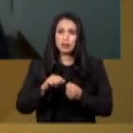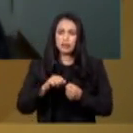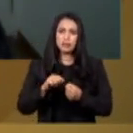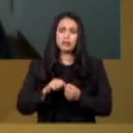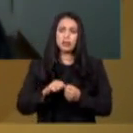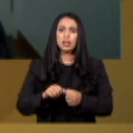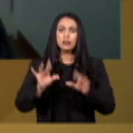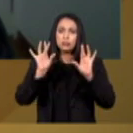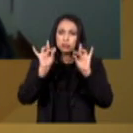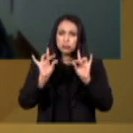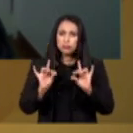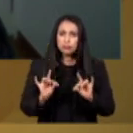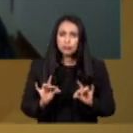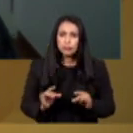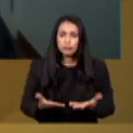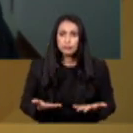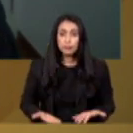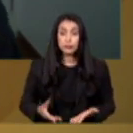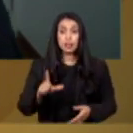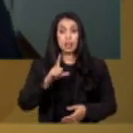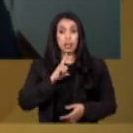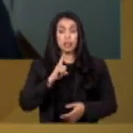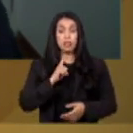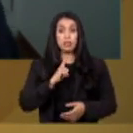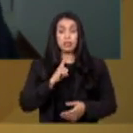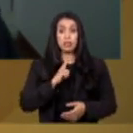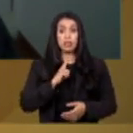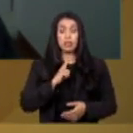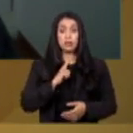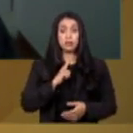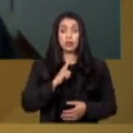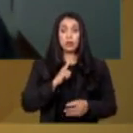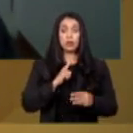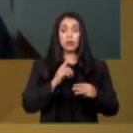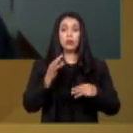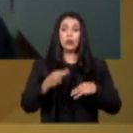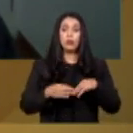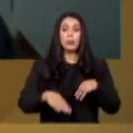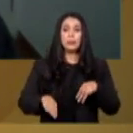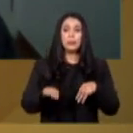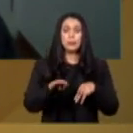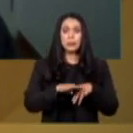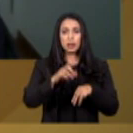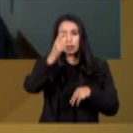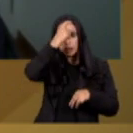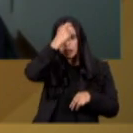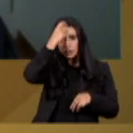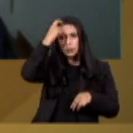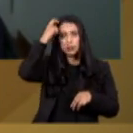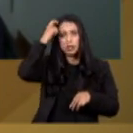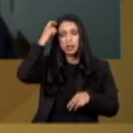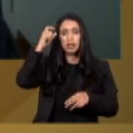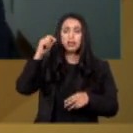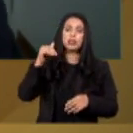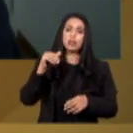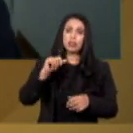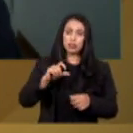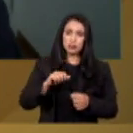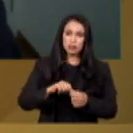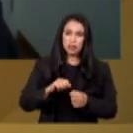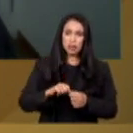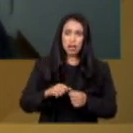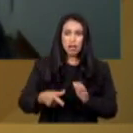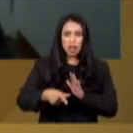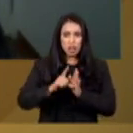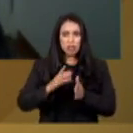campo especificamente o ver a prestação do eminente ministro ricardo lewandowski inacessível no peito ou